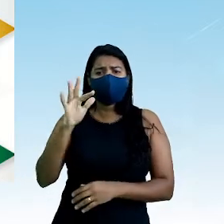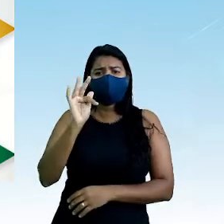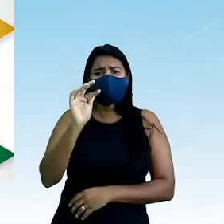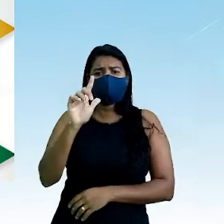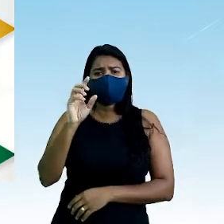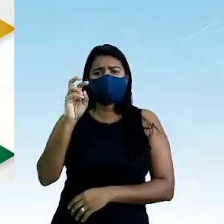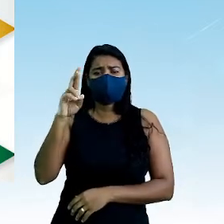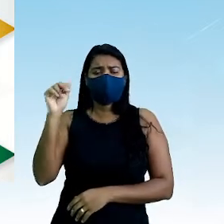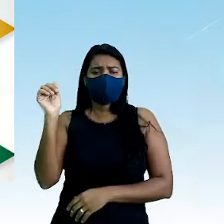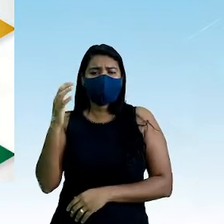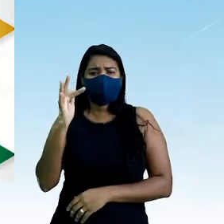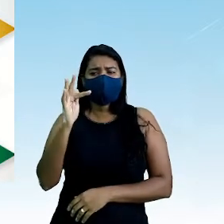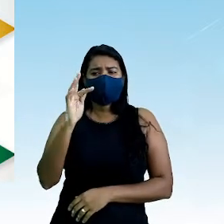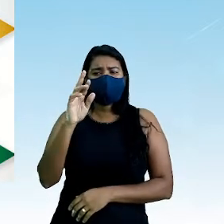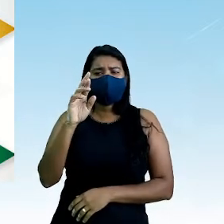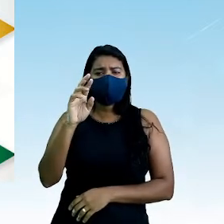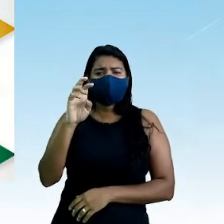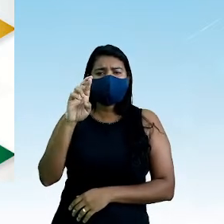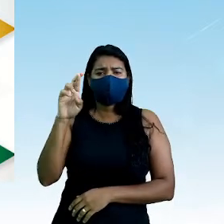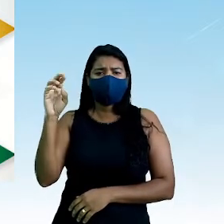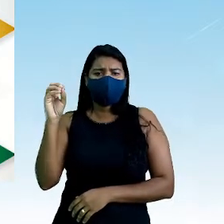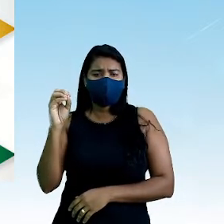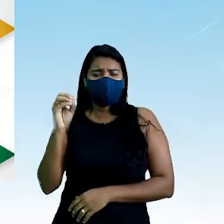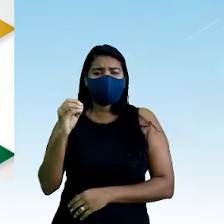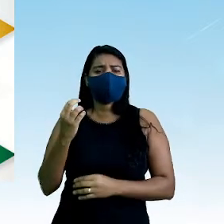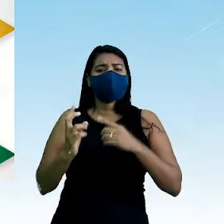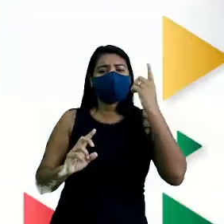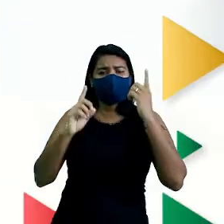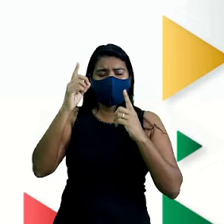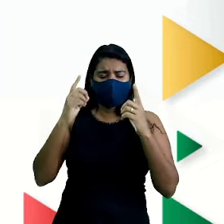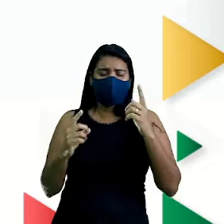tem o frevo nos seus álbuns, né?